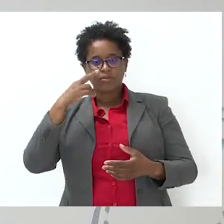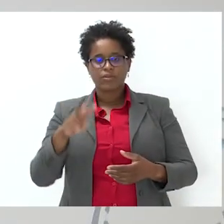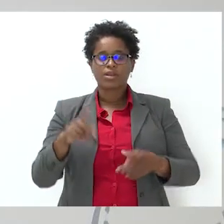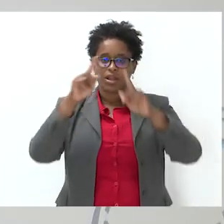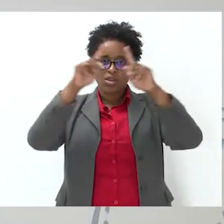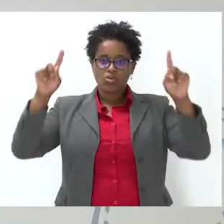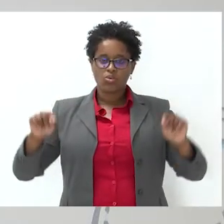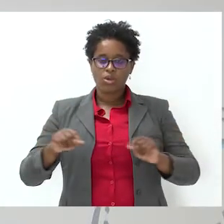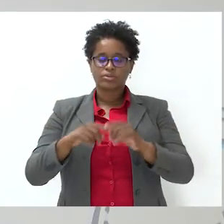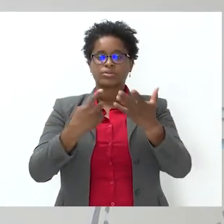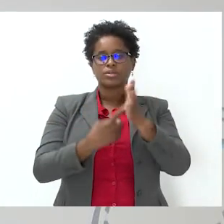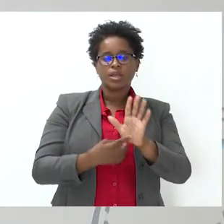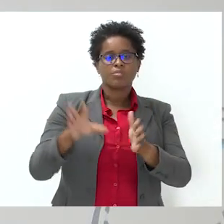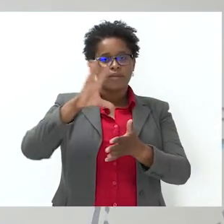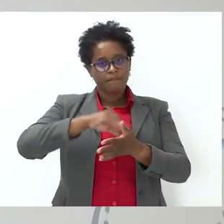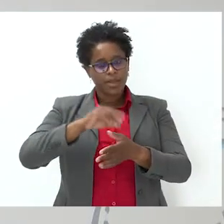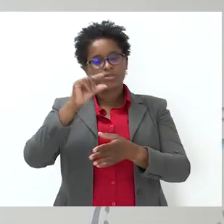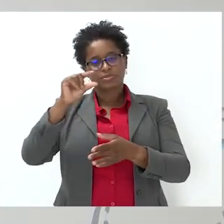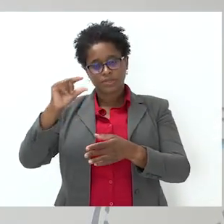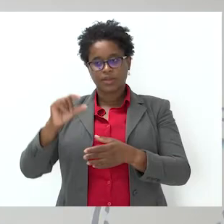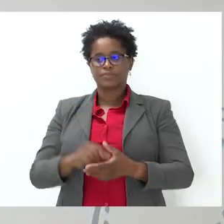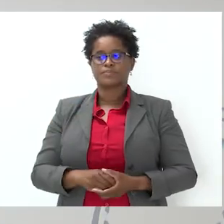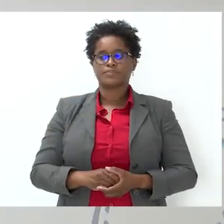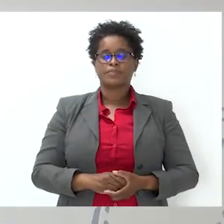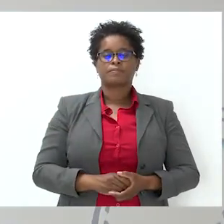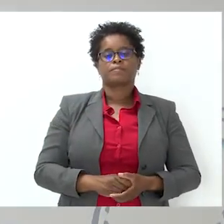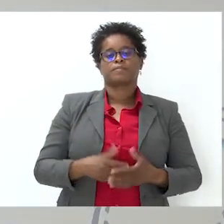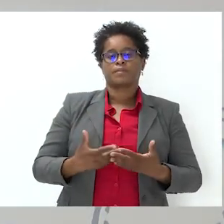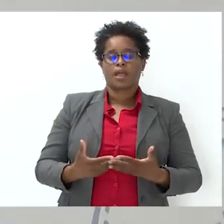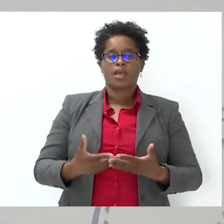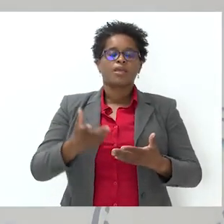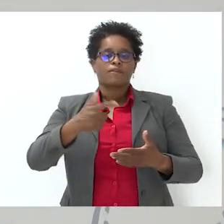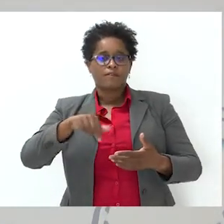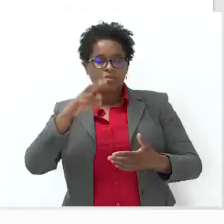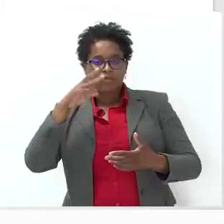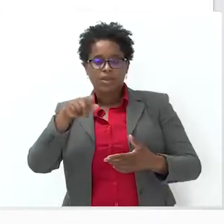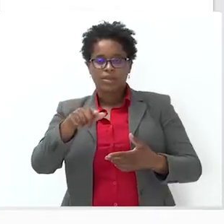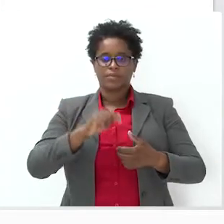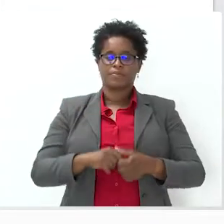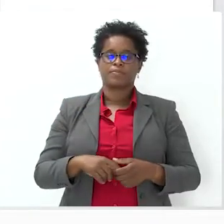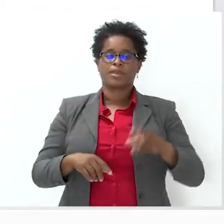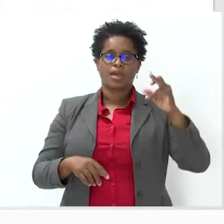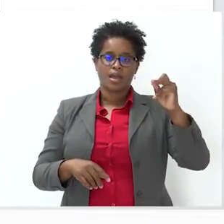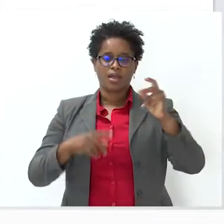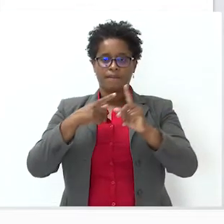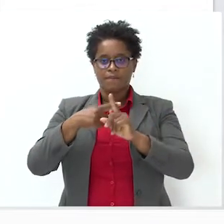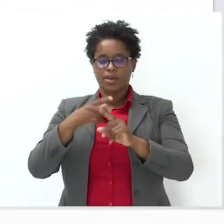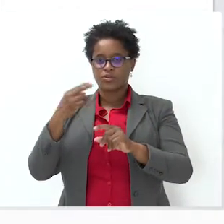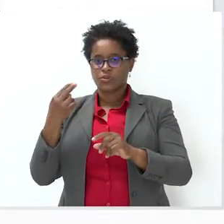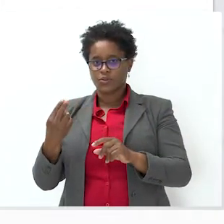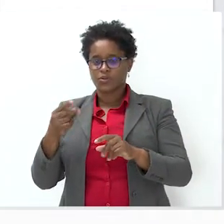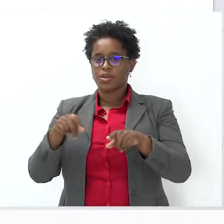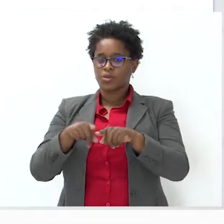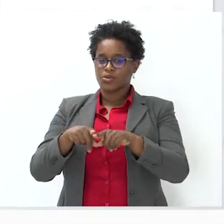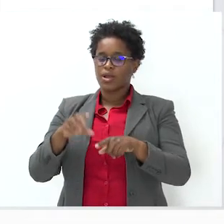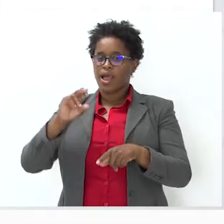um quadro com exemplos mais detalhados. Então, vamos ver aqui. A mais U